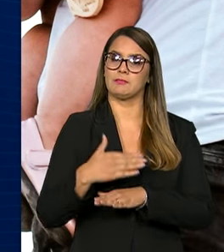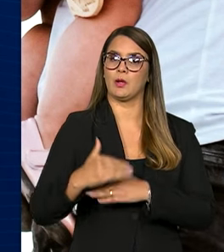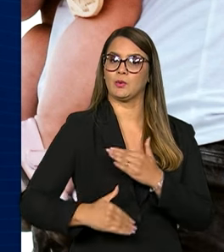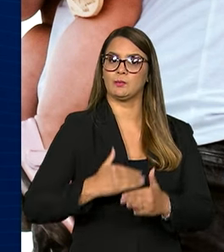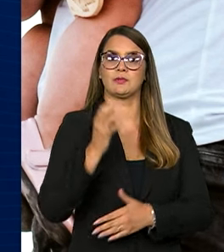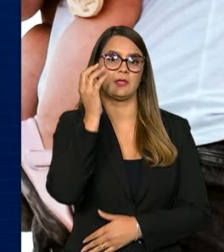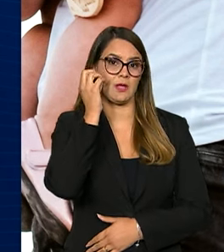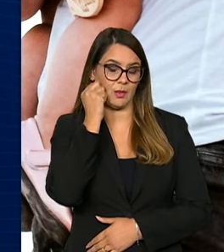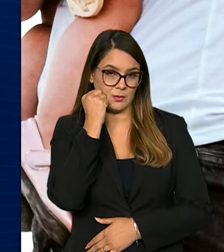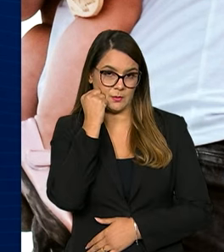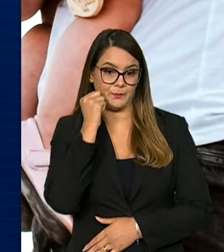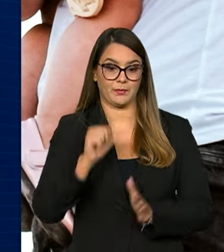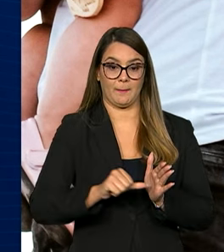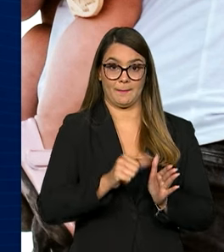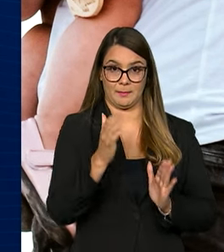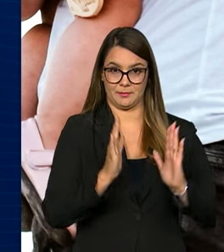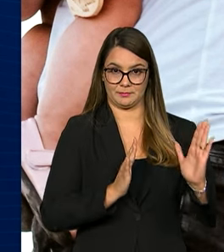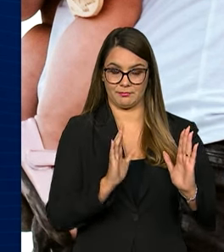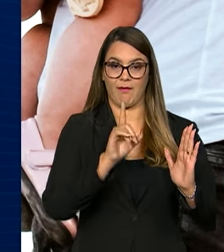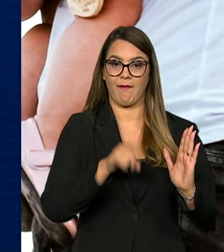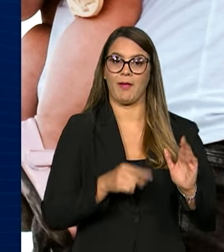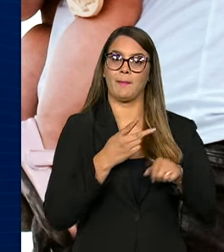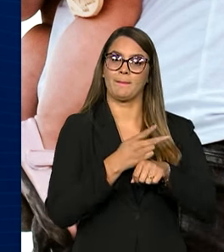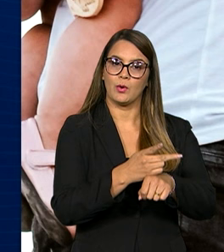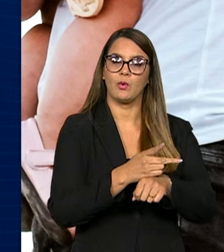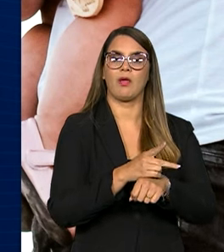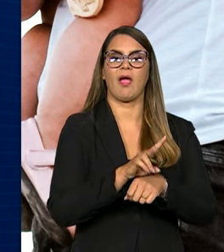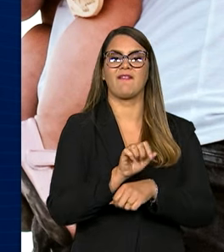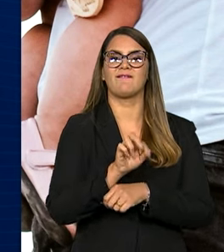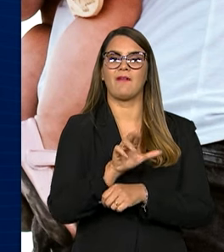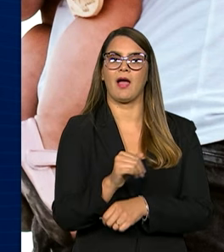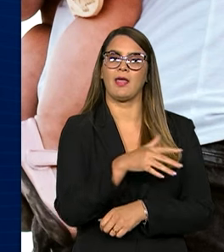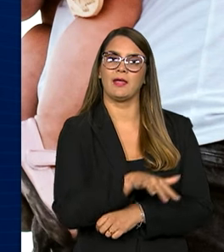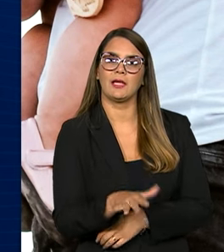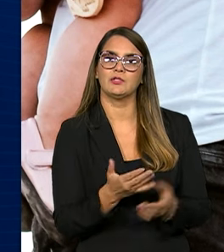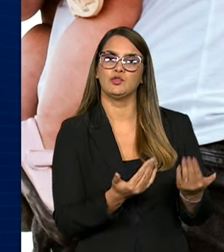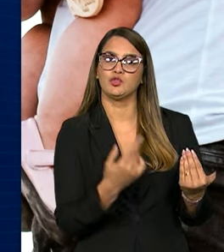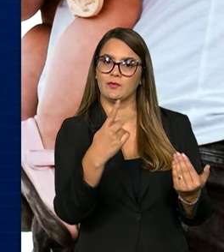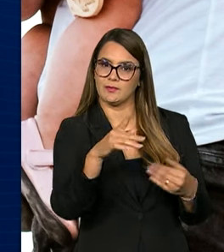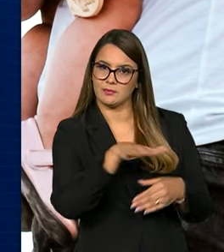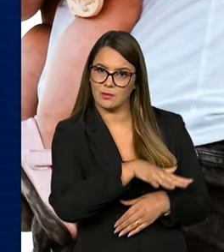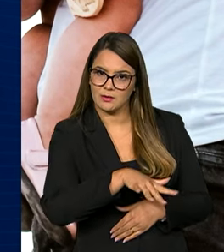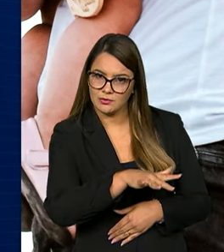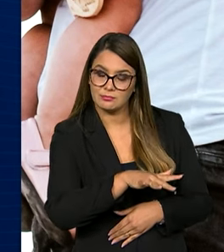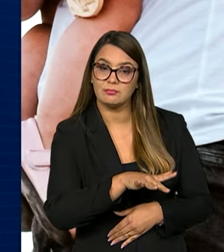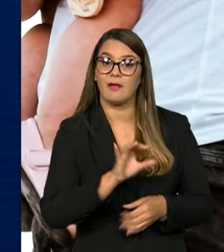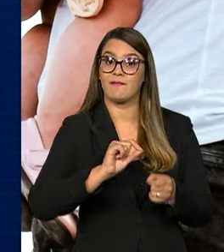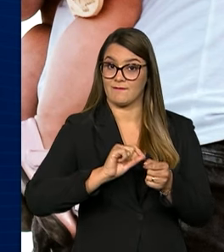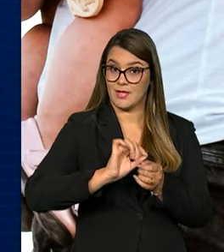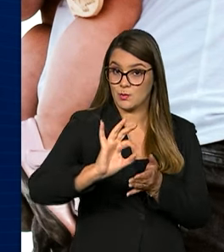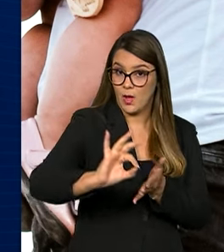processo de adoção. O primeiro passo é procurar a vara de infância e juventude da sua região, fazer